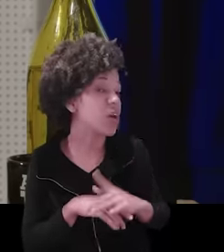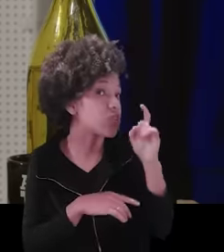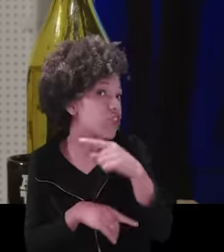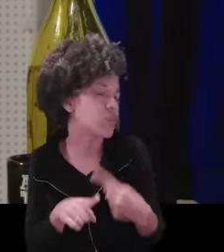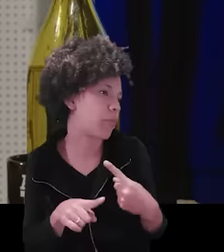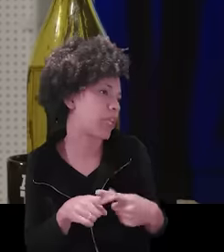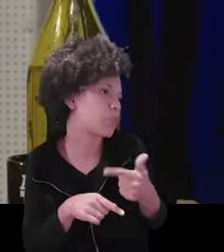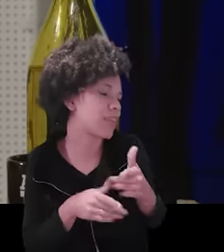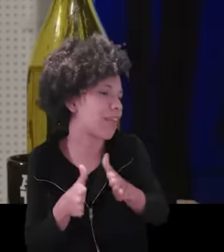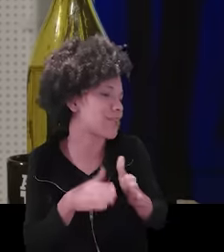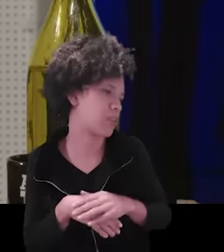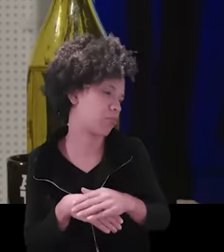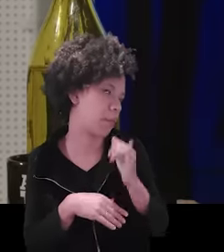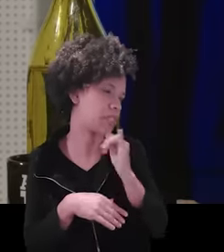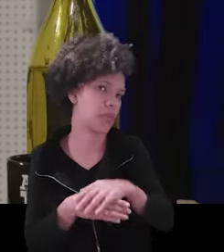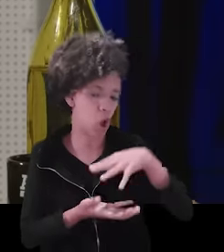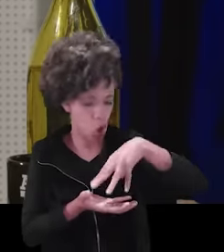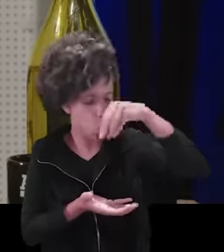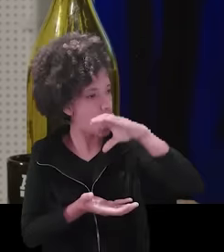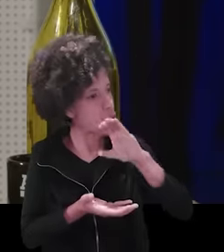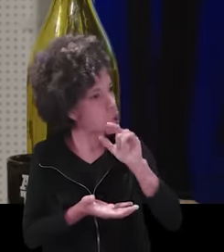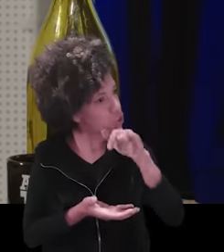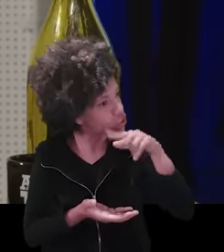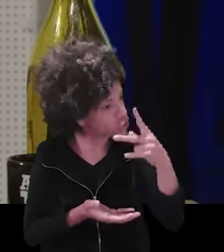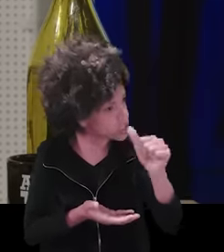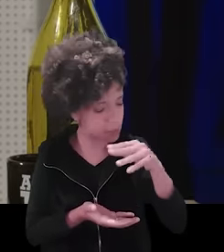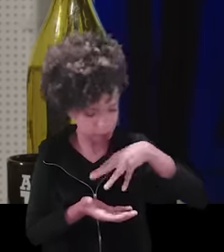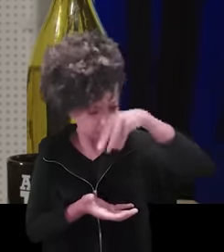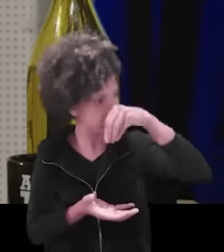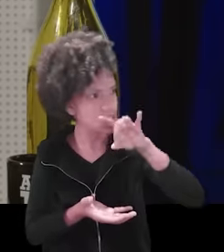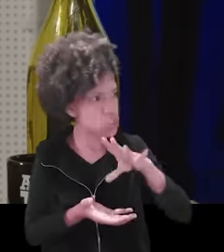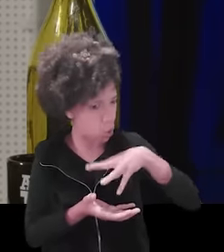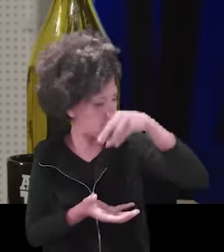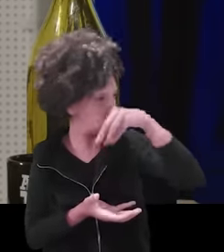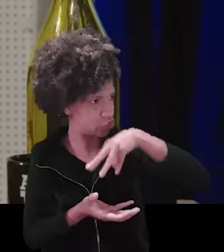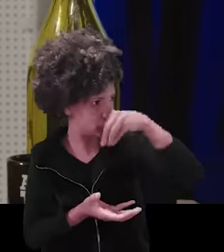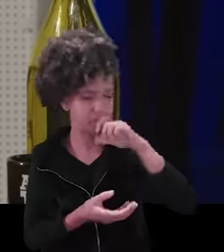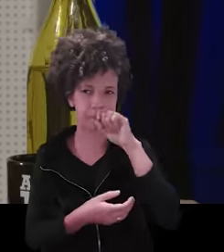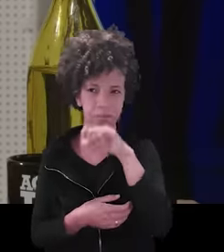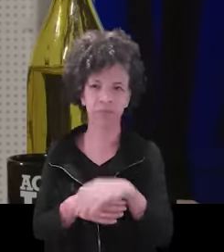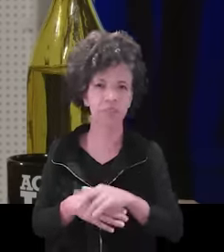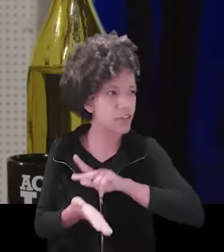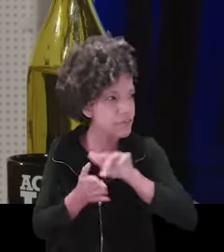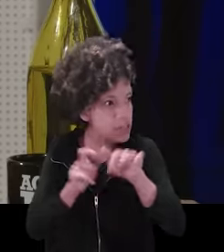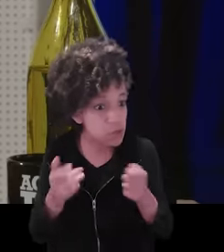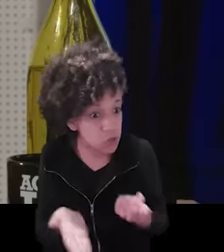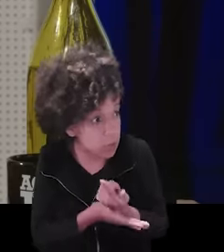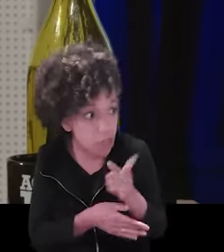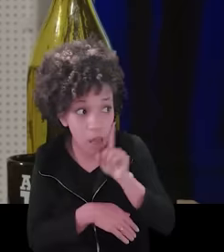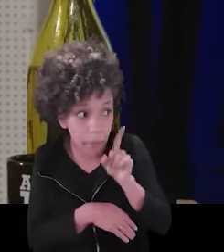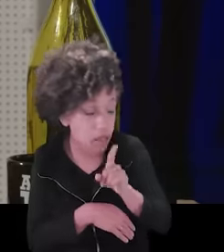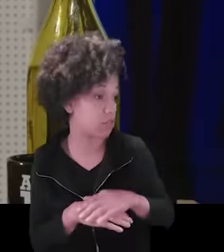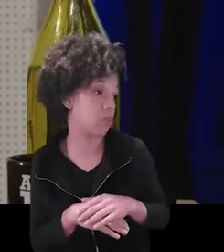porque coxinha Nossa abriram um lugar lá em Orlando que é só coxinha a maioria das pessoas